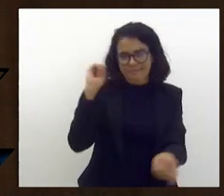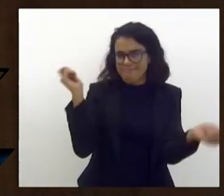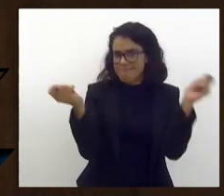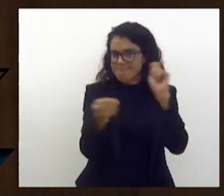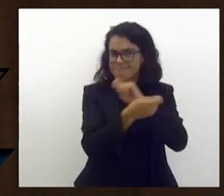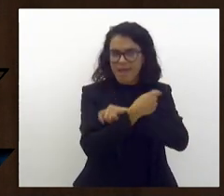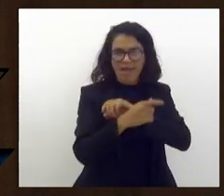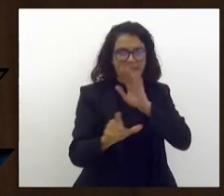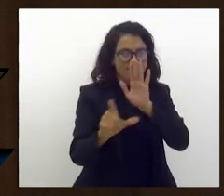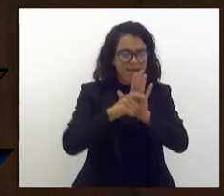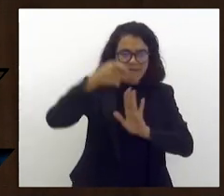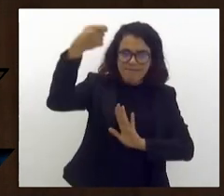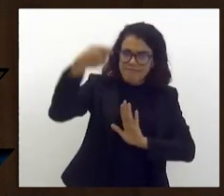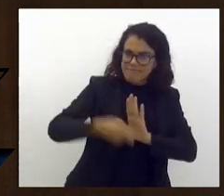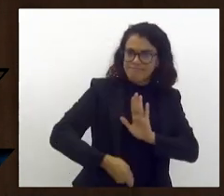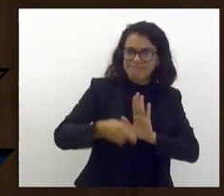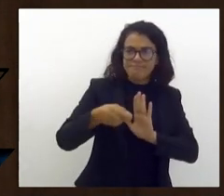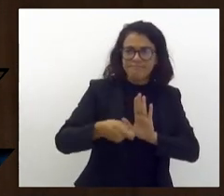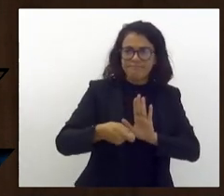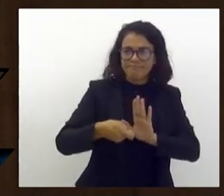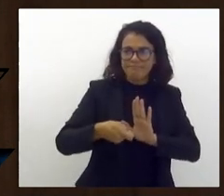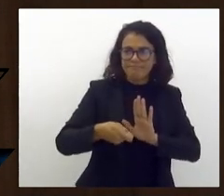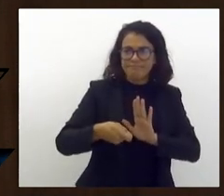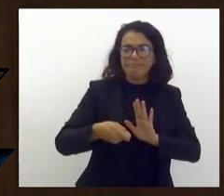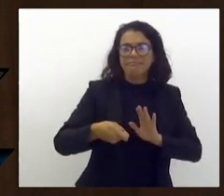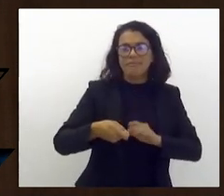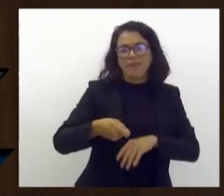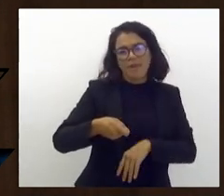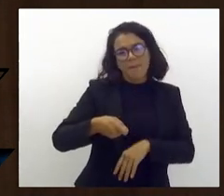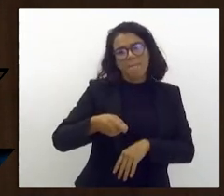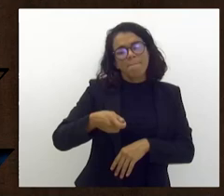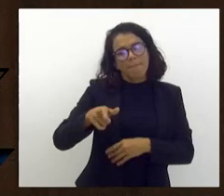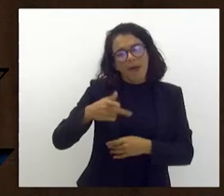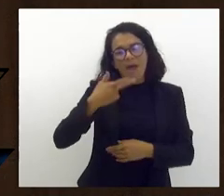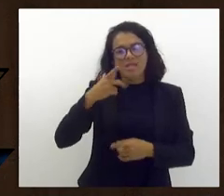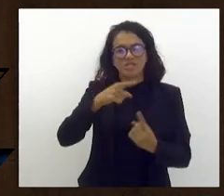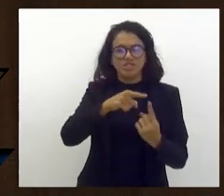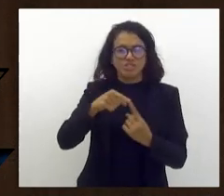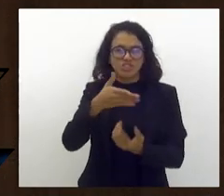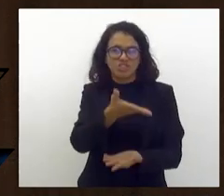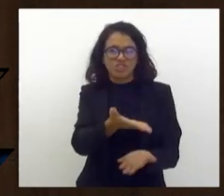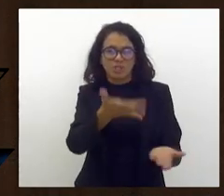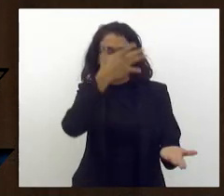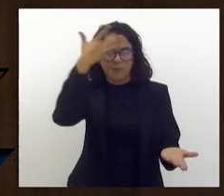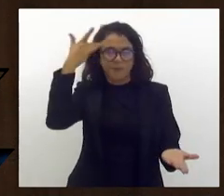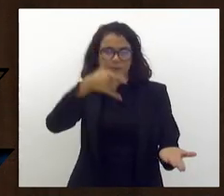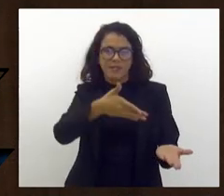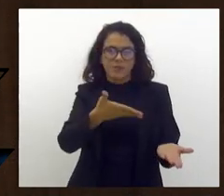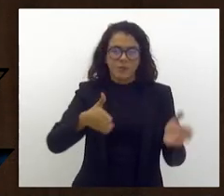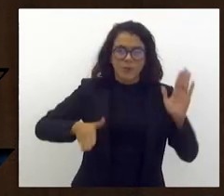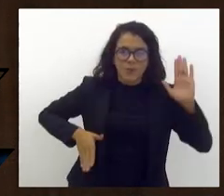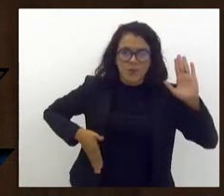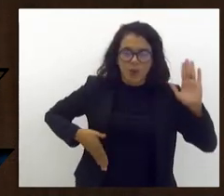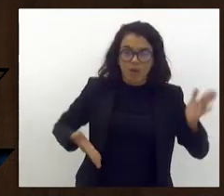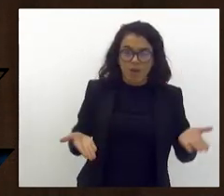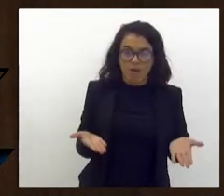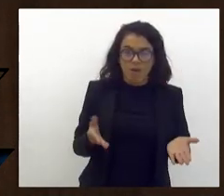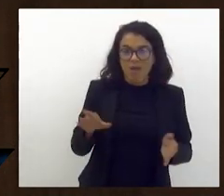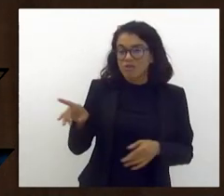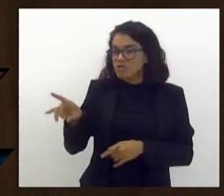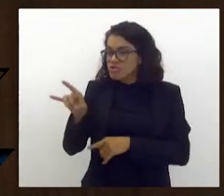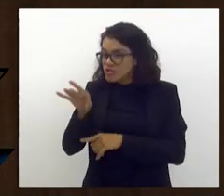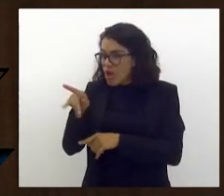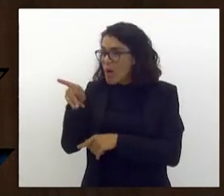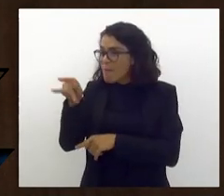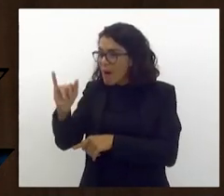mais rígidas para esse tipo de pessoa. Só quem realmente é pai,